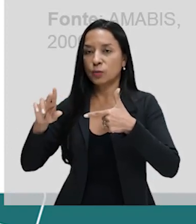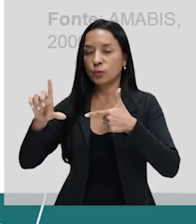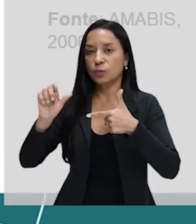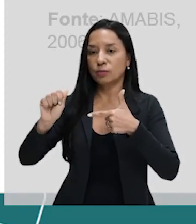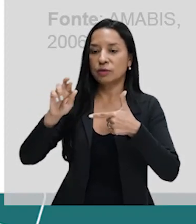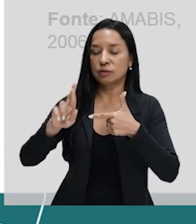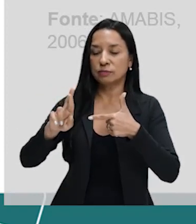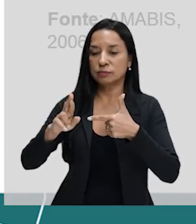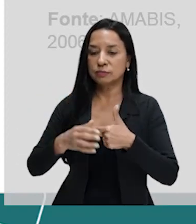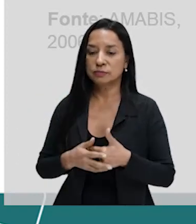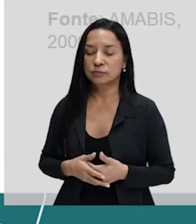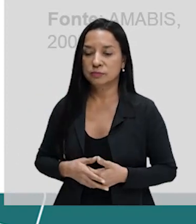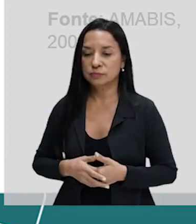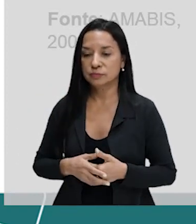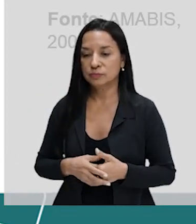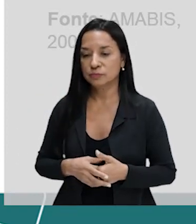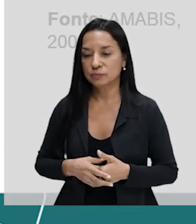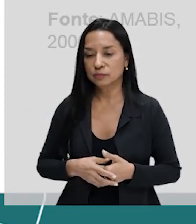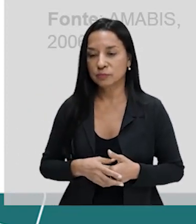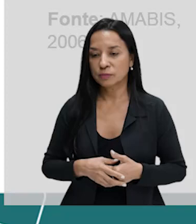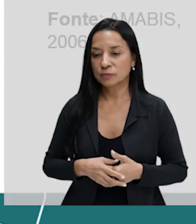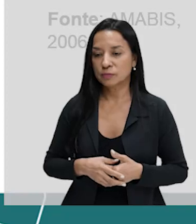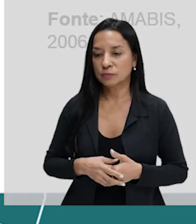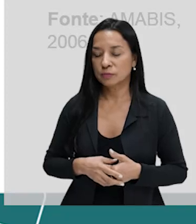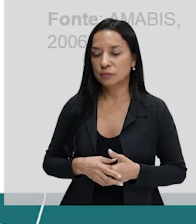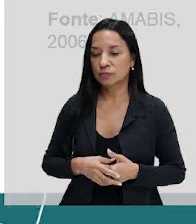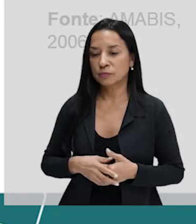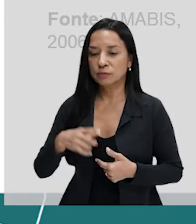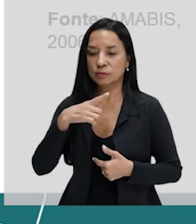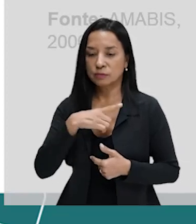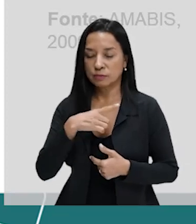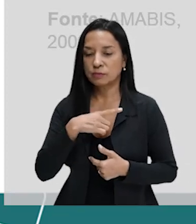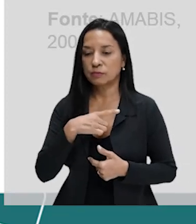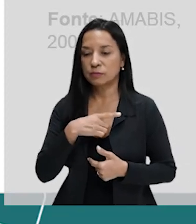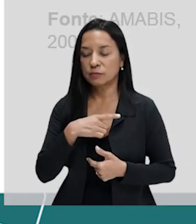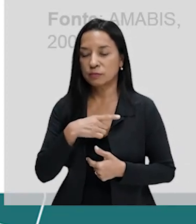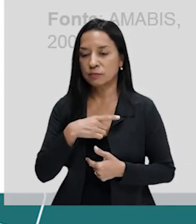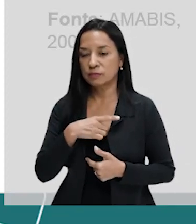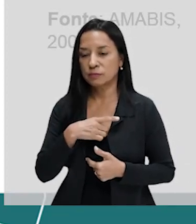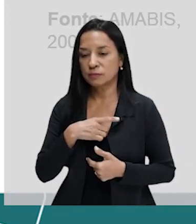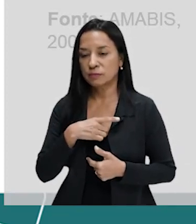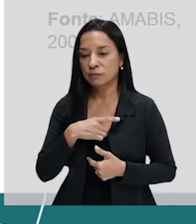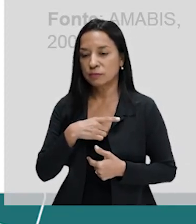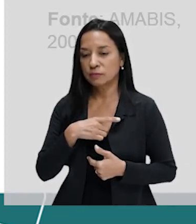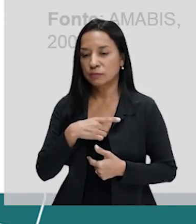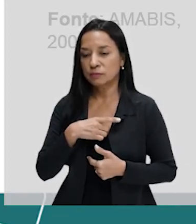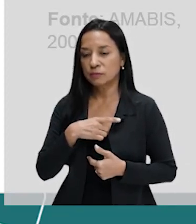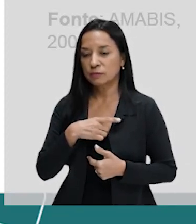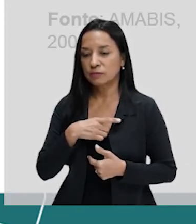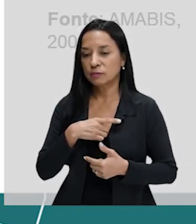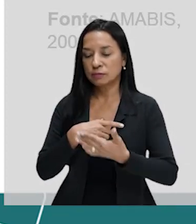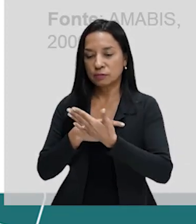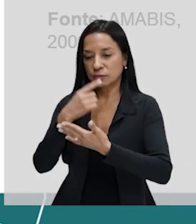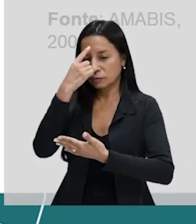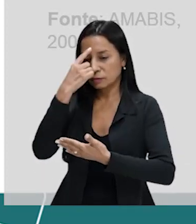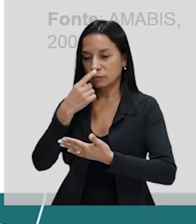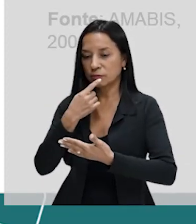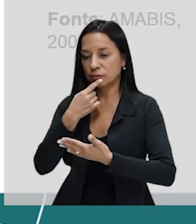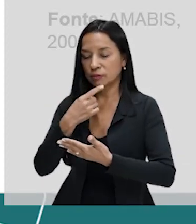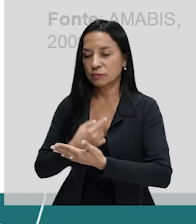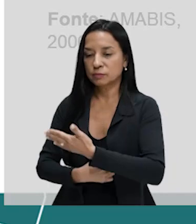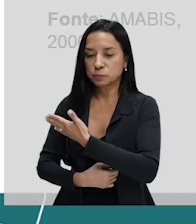de sêmen, ok? Aqui, ó, nós temos o corpo cavernoso, ok?